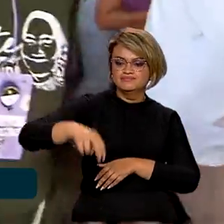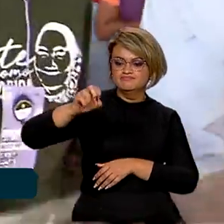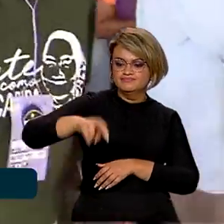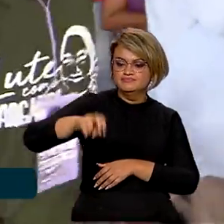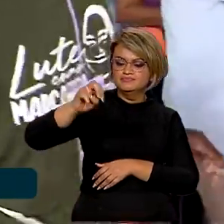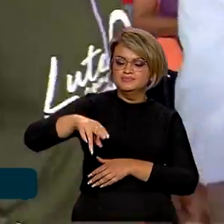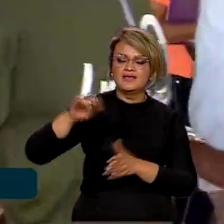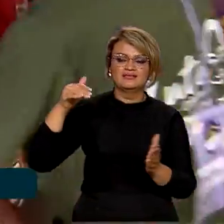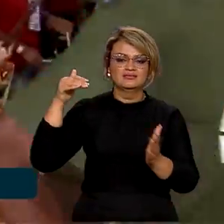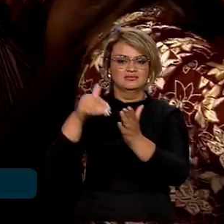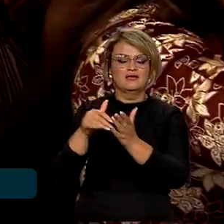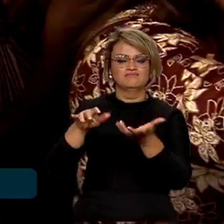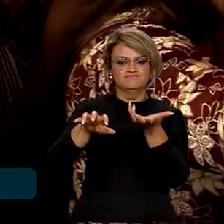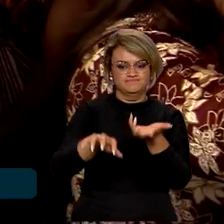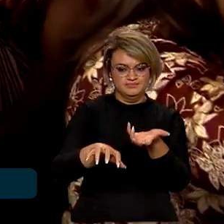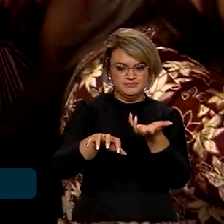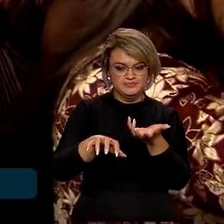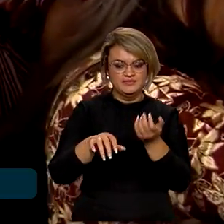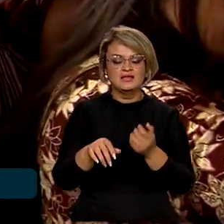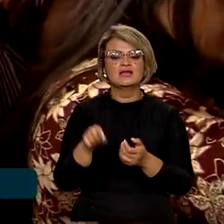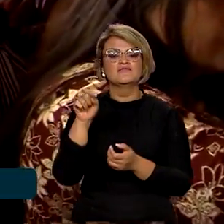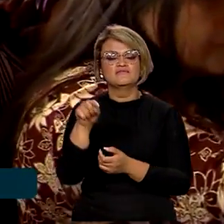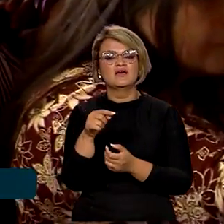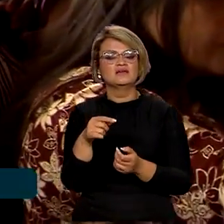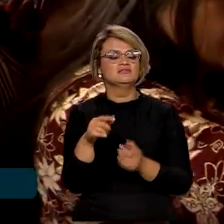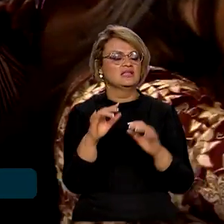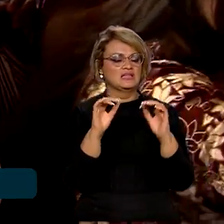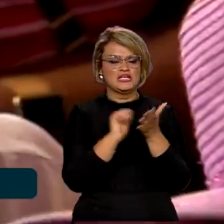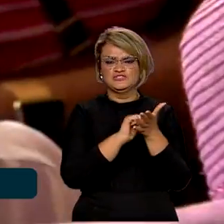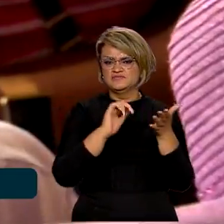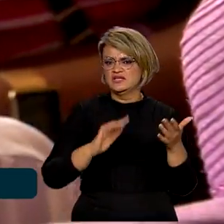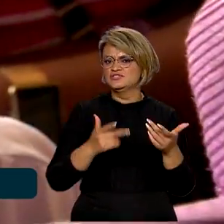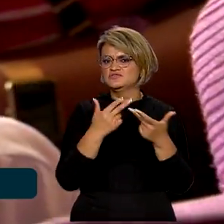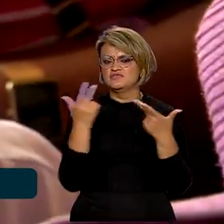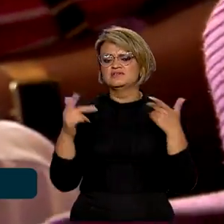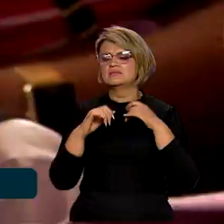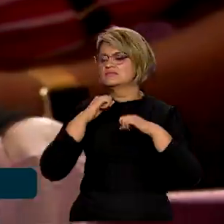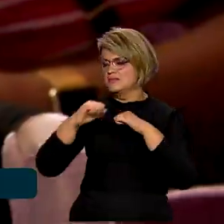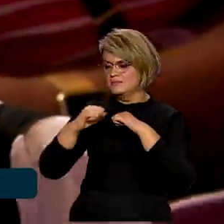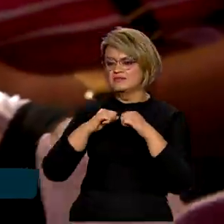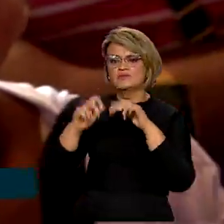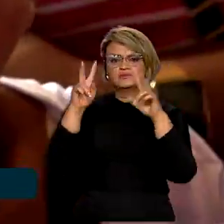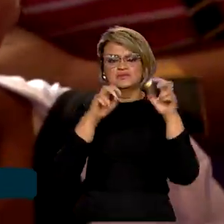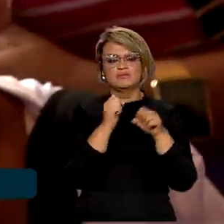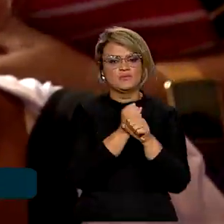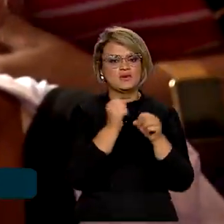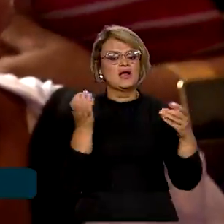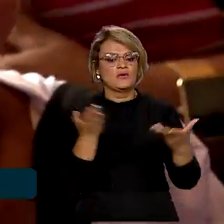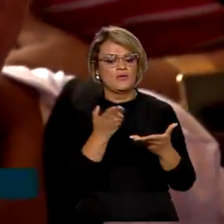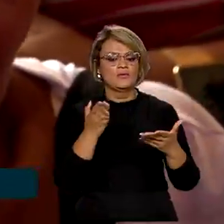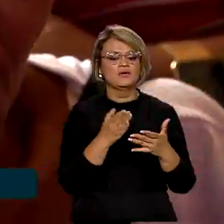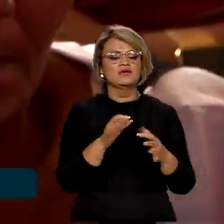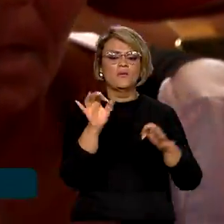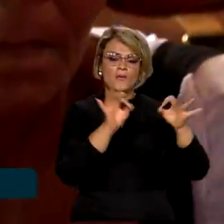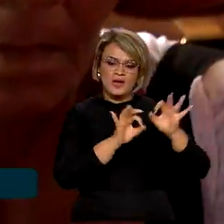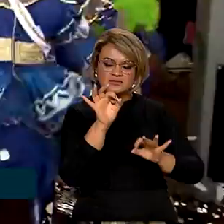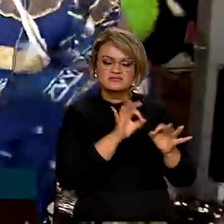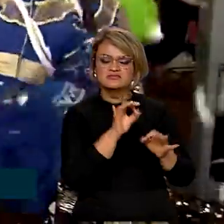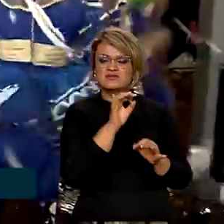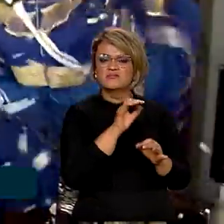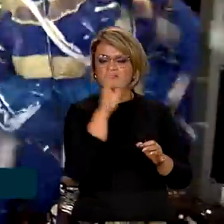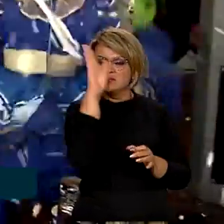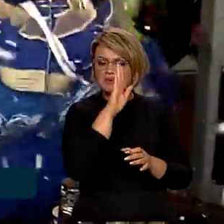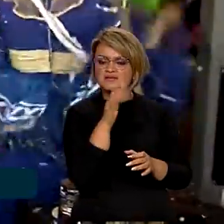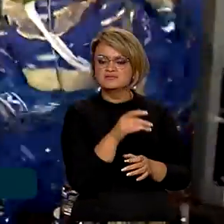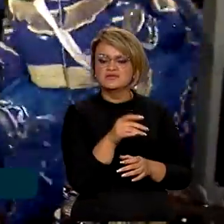a Esplanada dos Ministérios, estão previstas várias atividades para debater o tema deste ano, pela reconstrução do Brasil